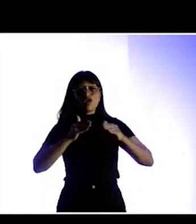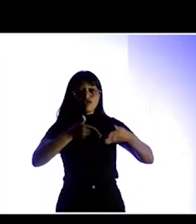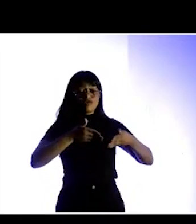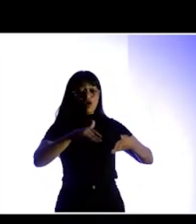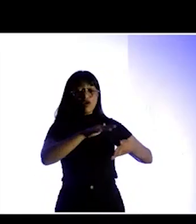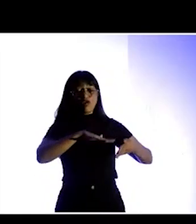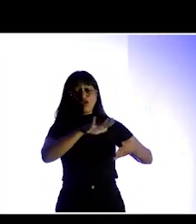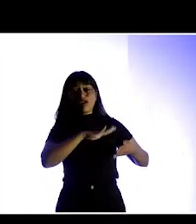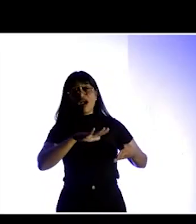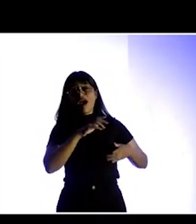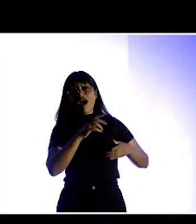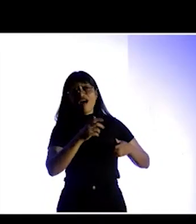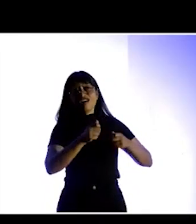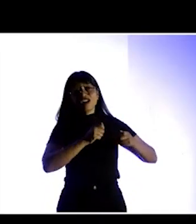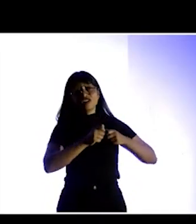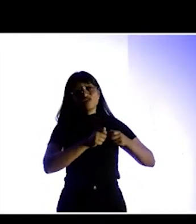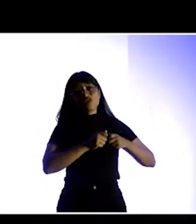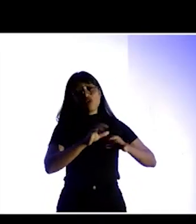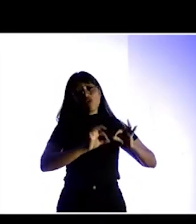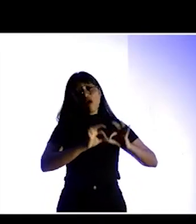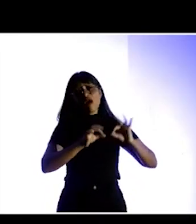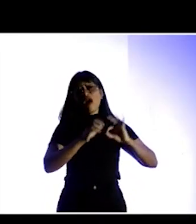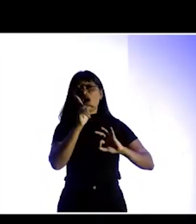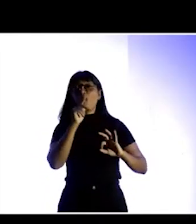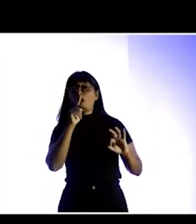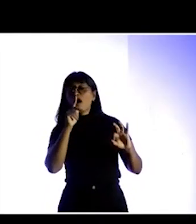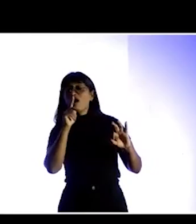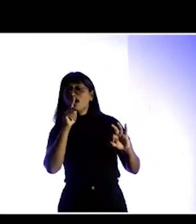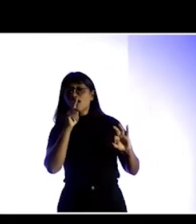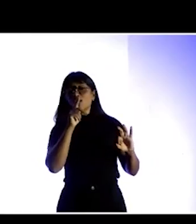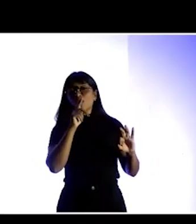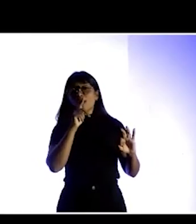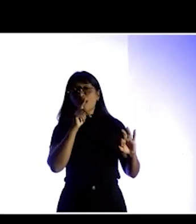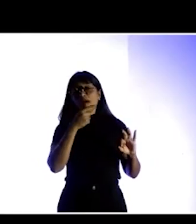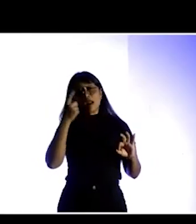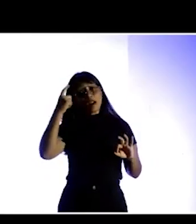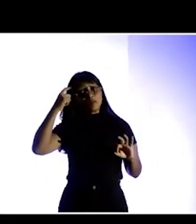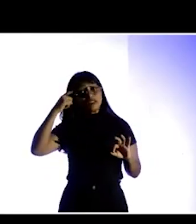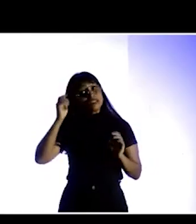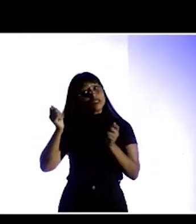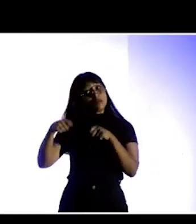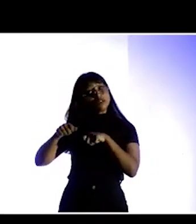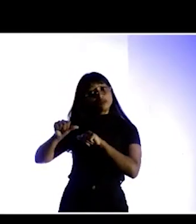hídricos, do ponto de vista da mudança do clima.